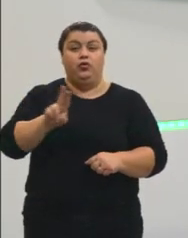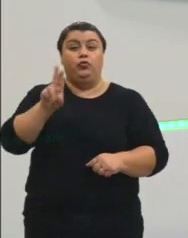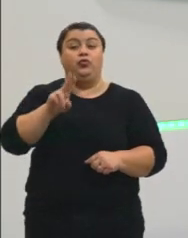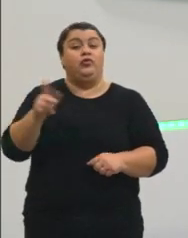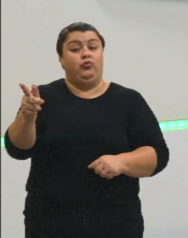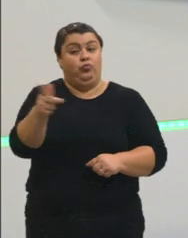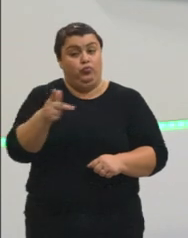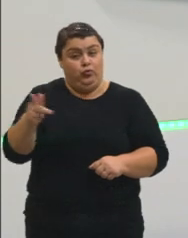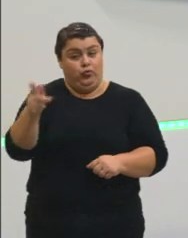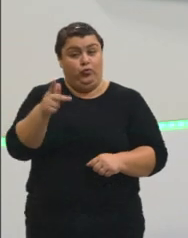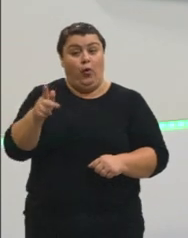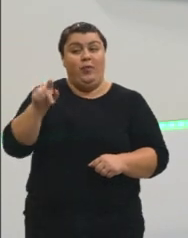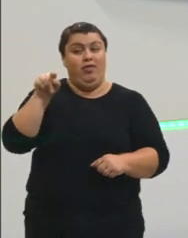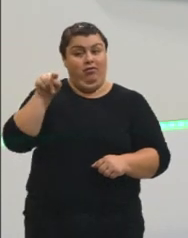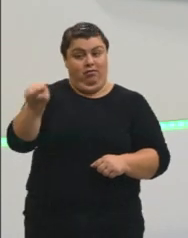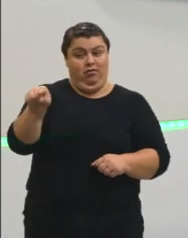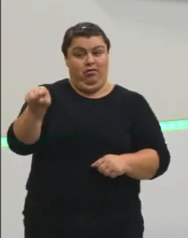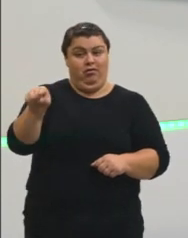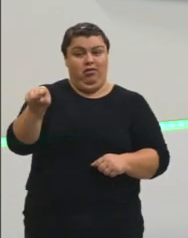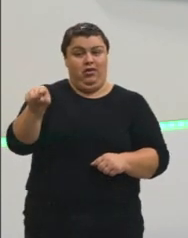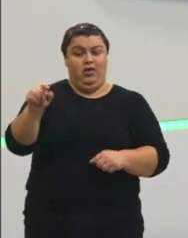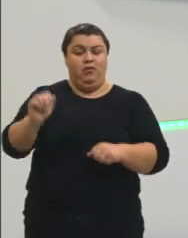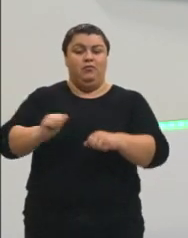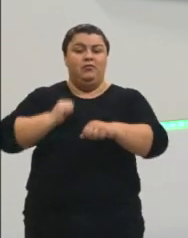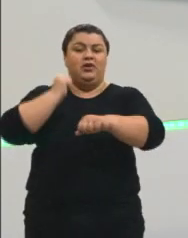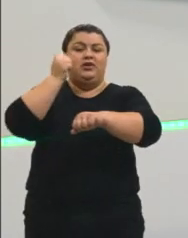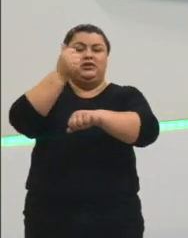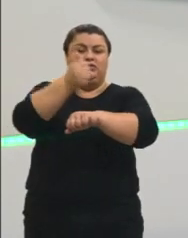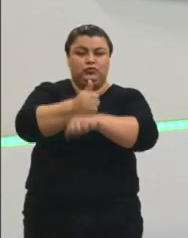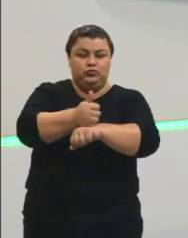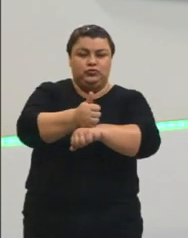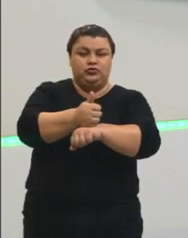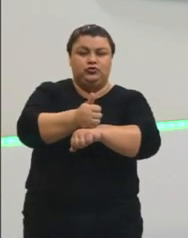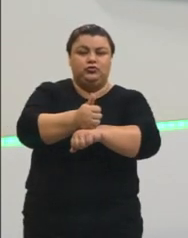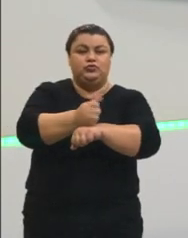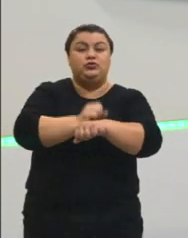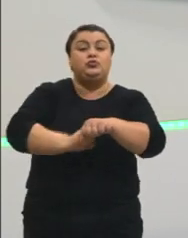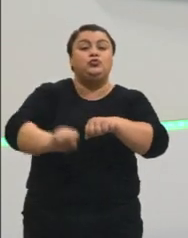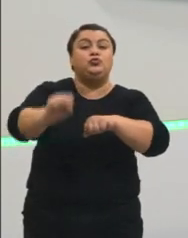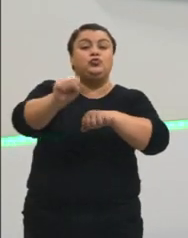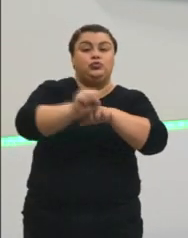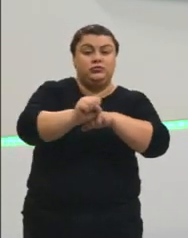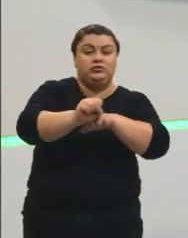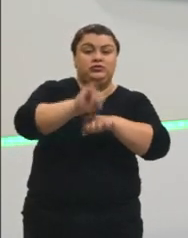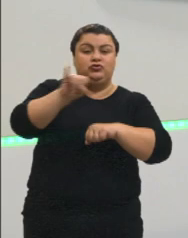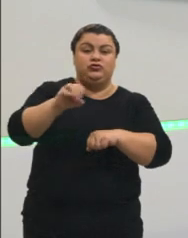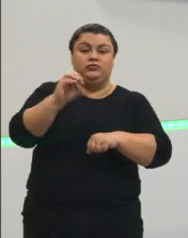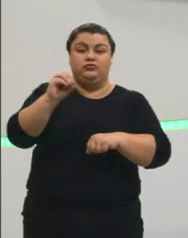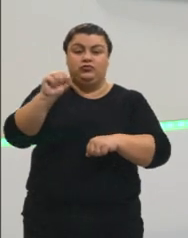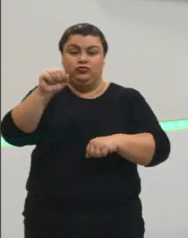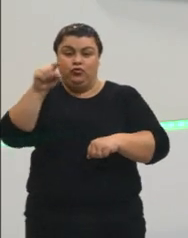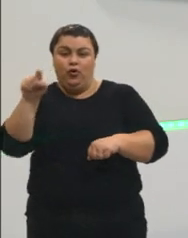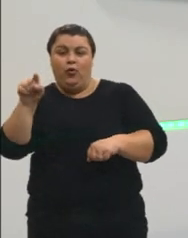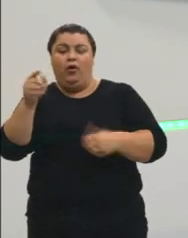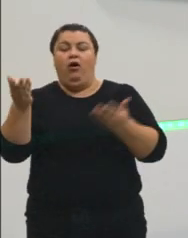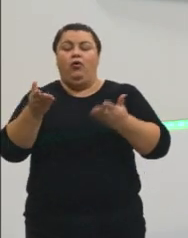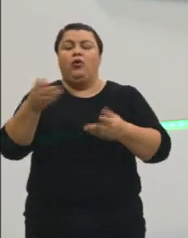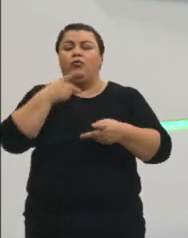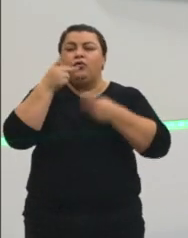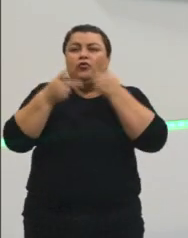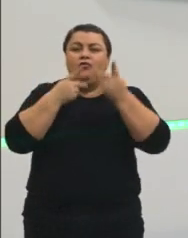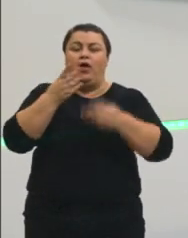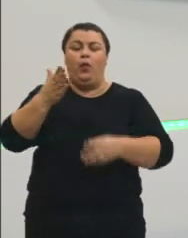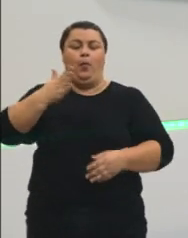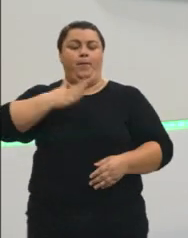ali o pronome ele para substituir o substantivo João agora quando eu digo meu